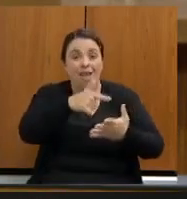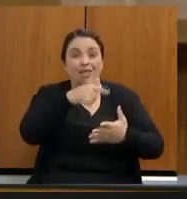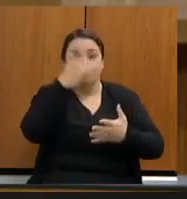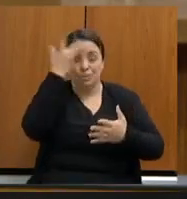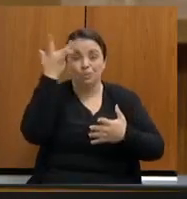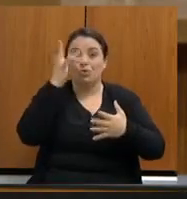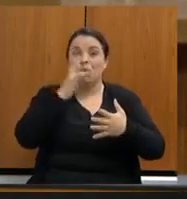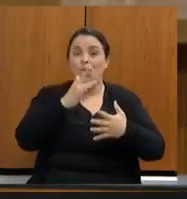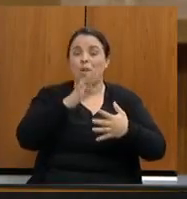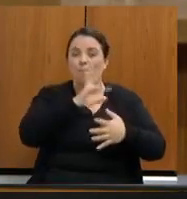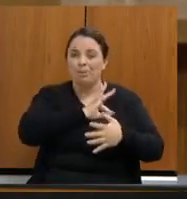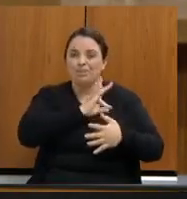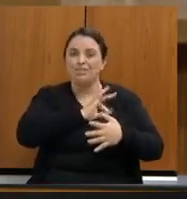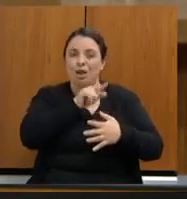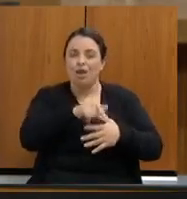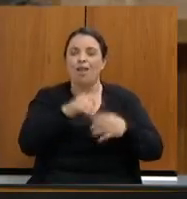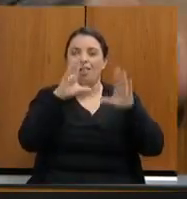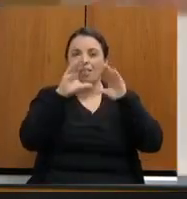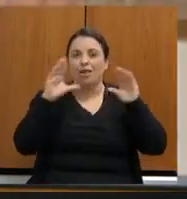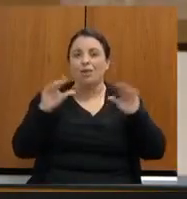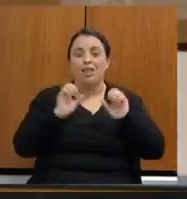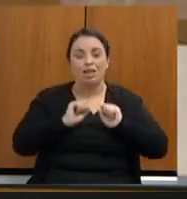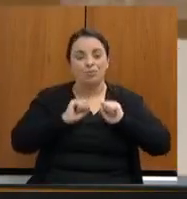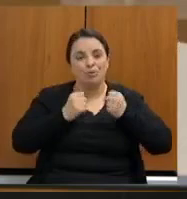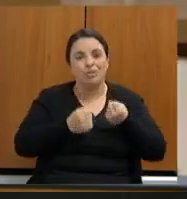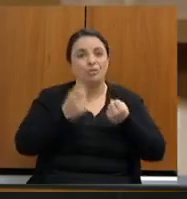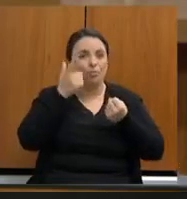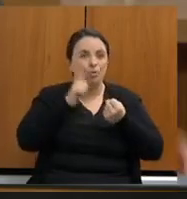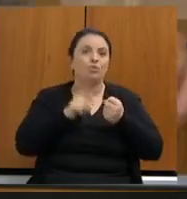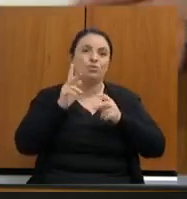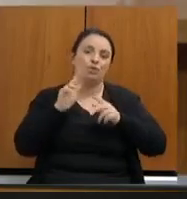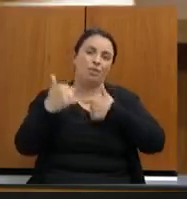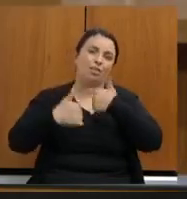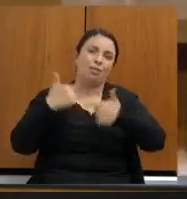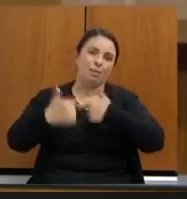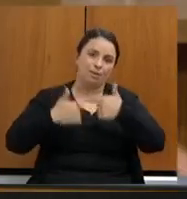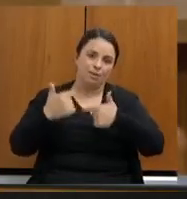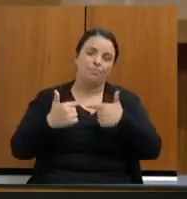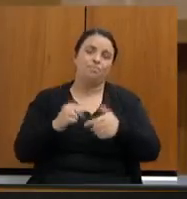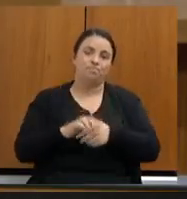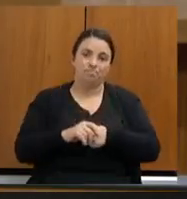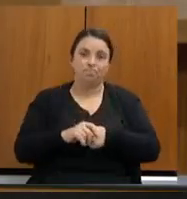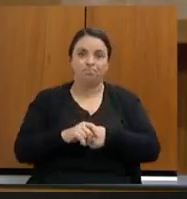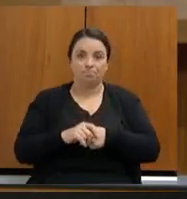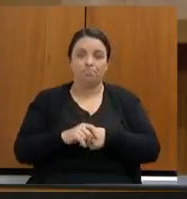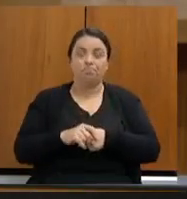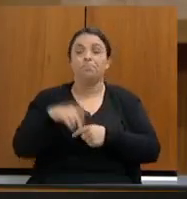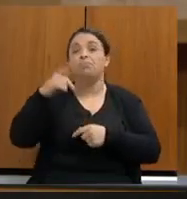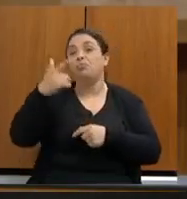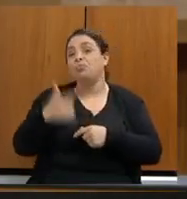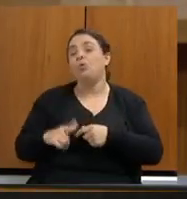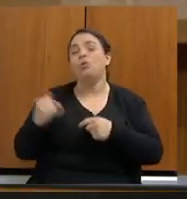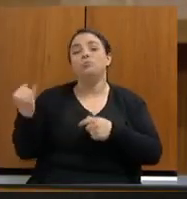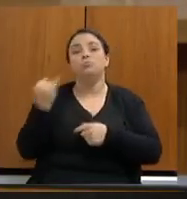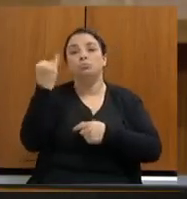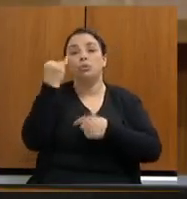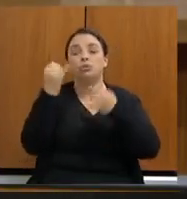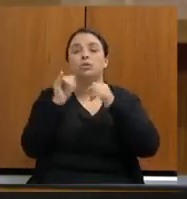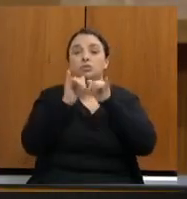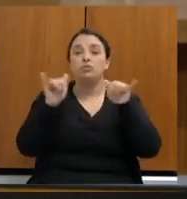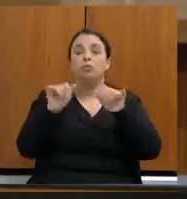para que eles pudessem continuar os seus trabalhos e o próximo destaque que nós trazemos